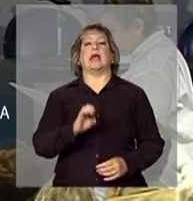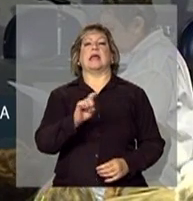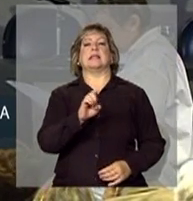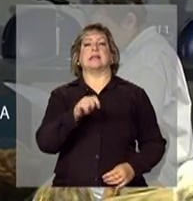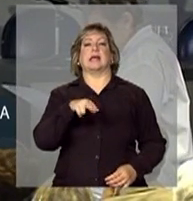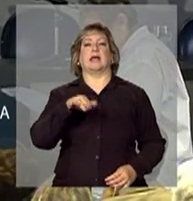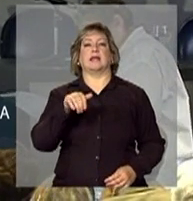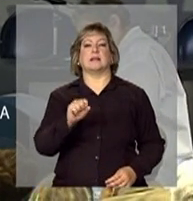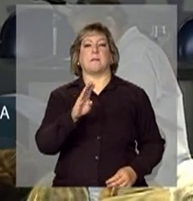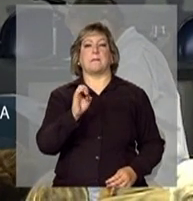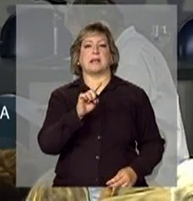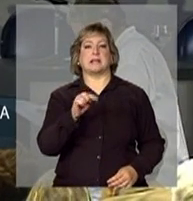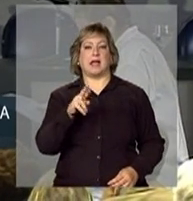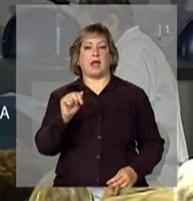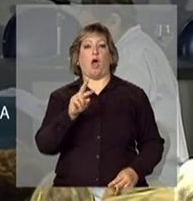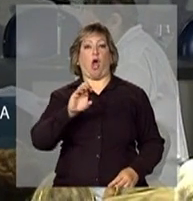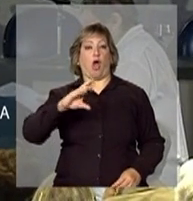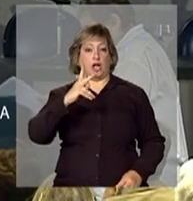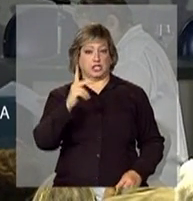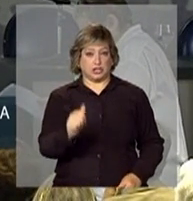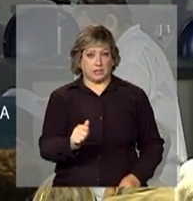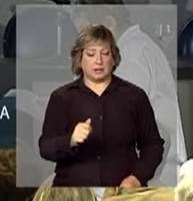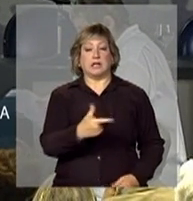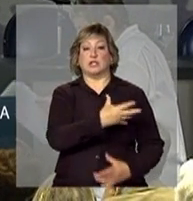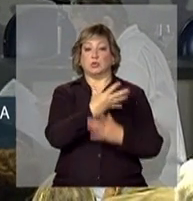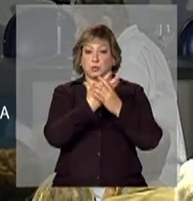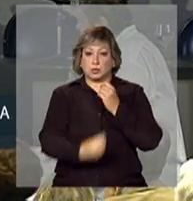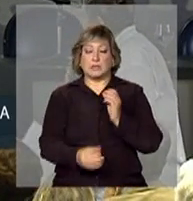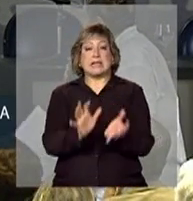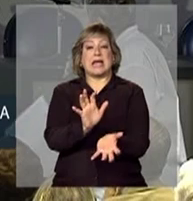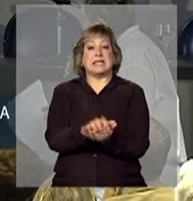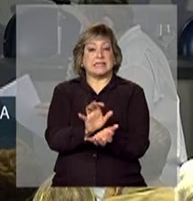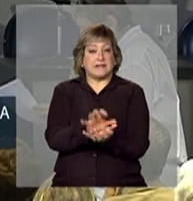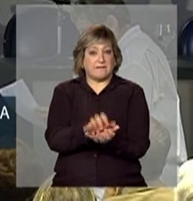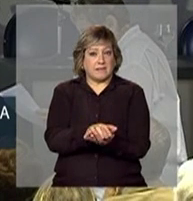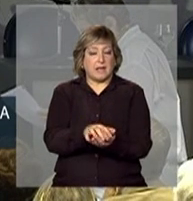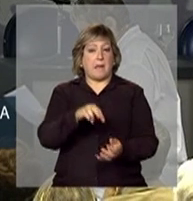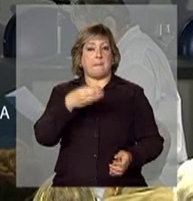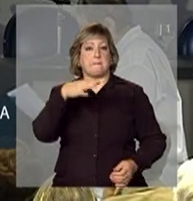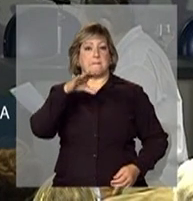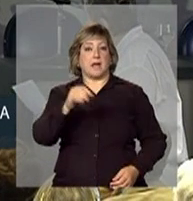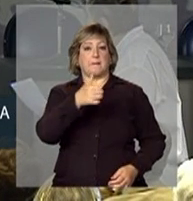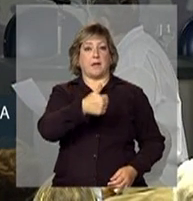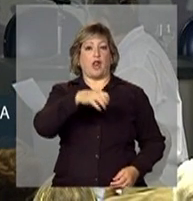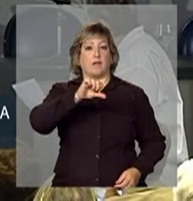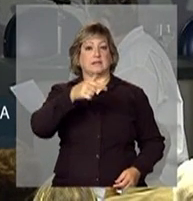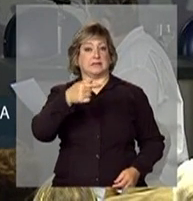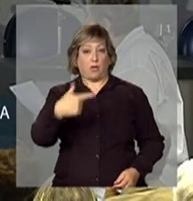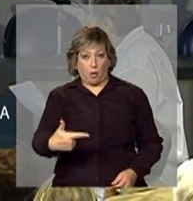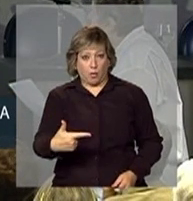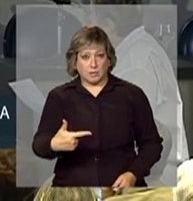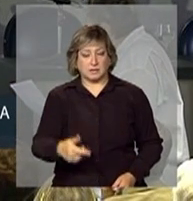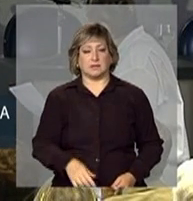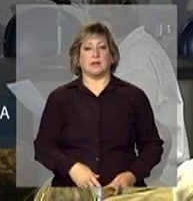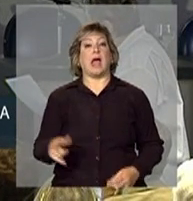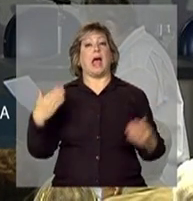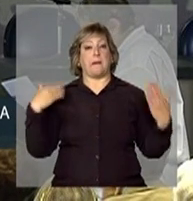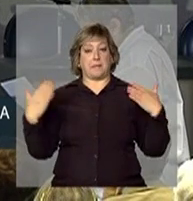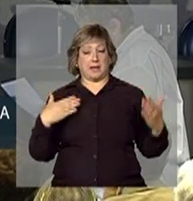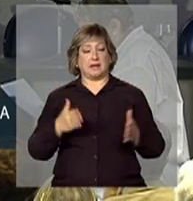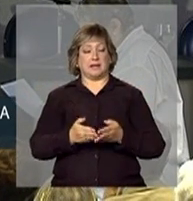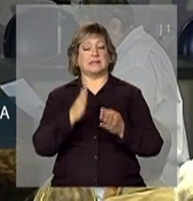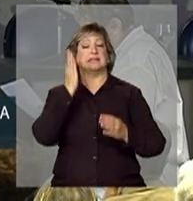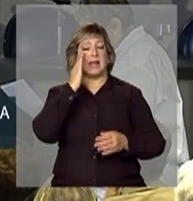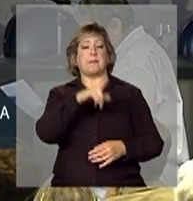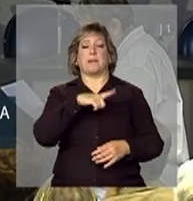Ezequias Bezerra da Rocha desapareceu em Recife em março de 1972. A Marinha sabe